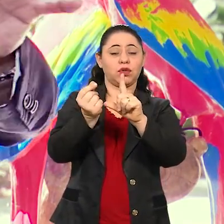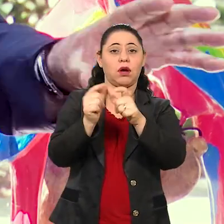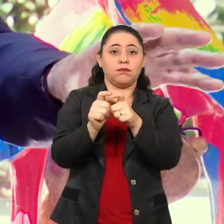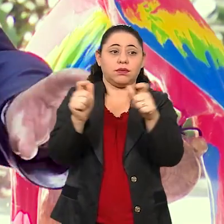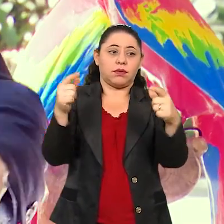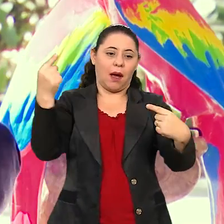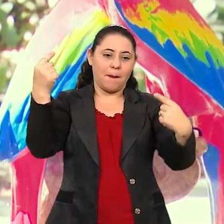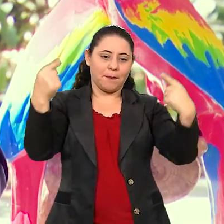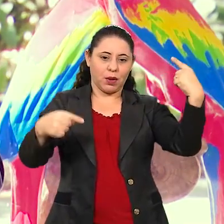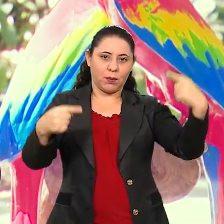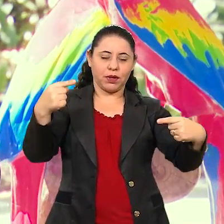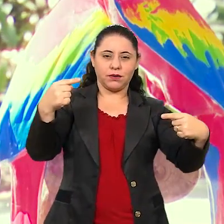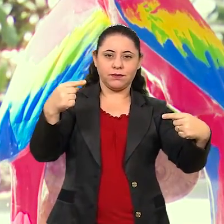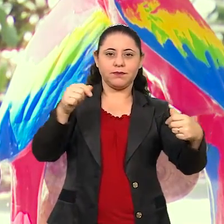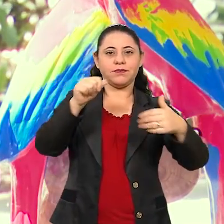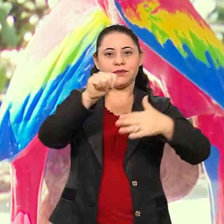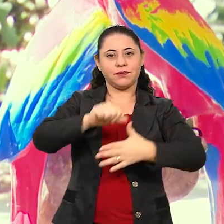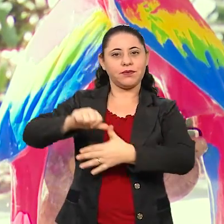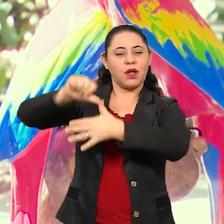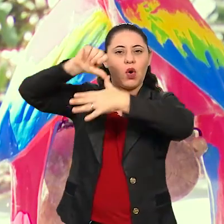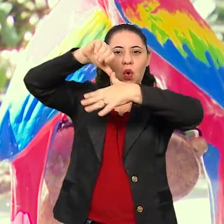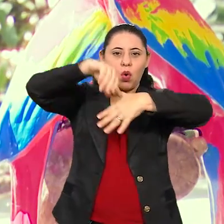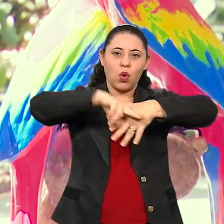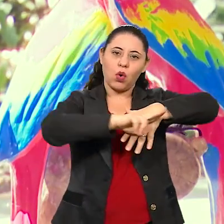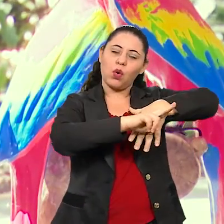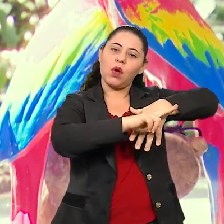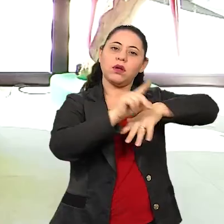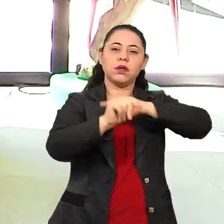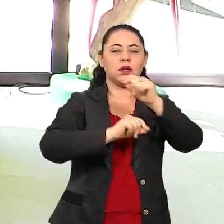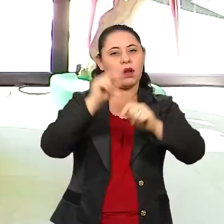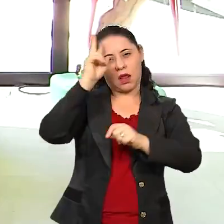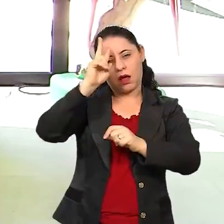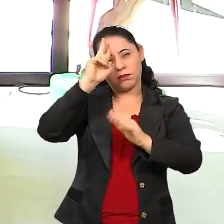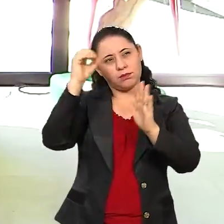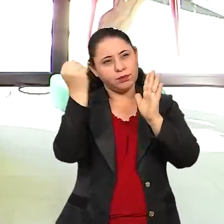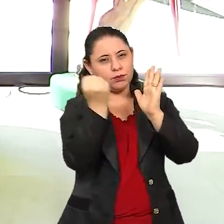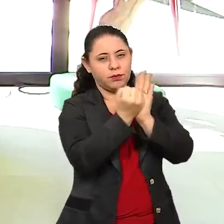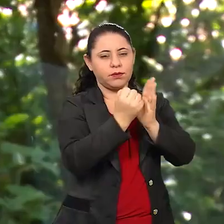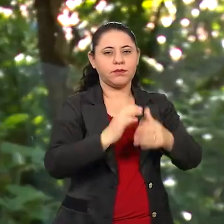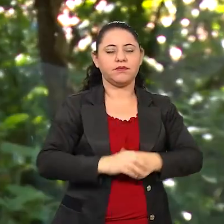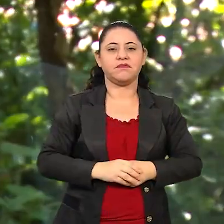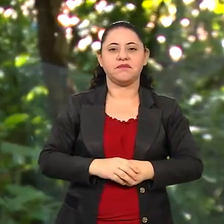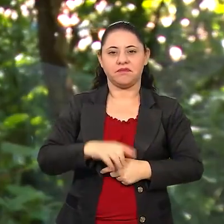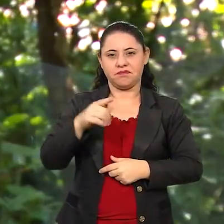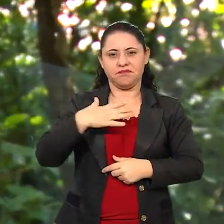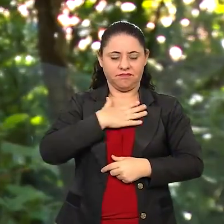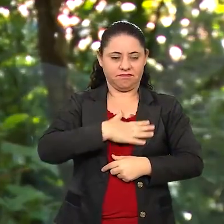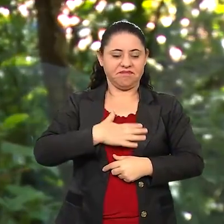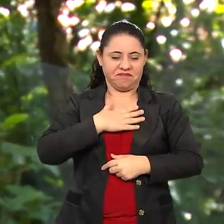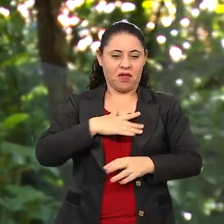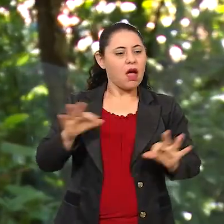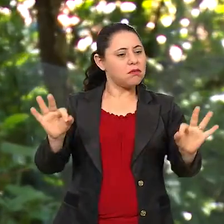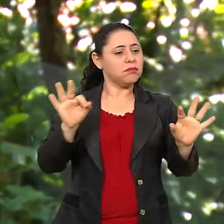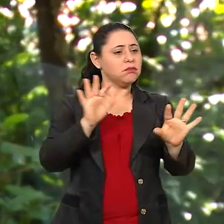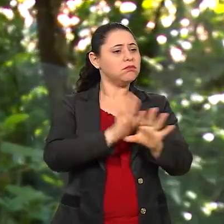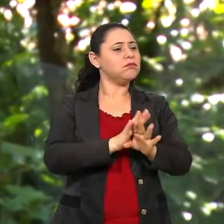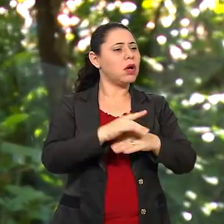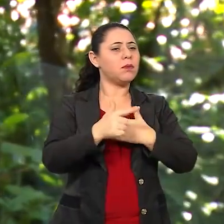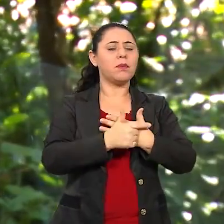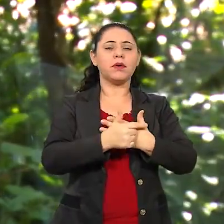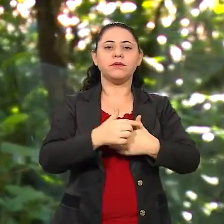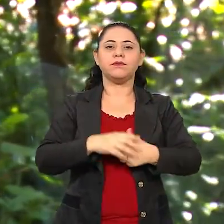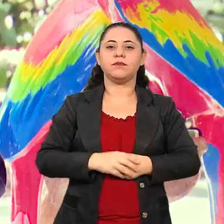que aumenta a competitividade rota bioceânica eu acho que esse é o grande legado né o senhor sai com essa sensação de